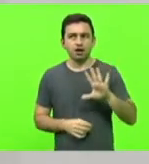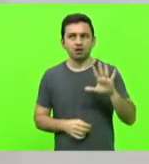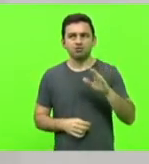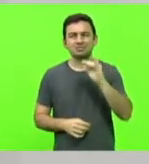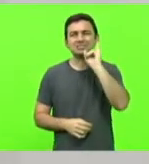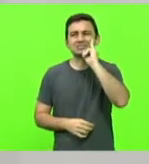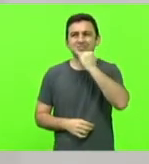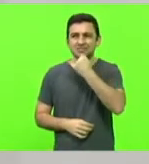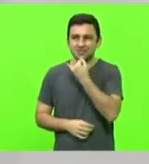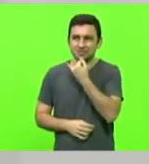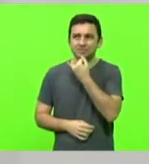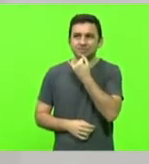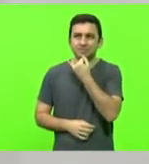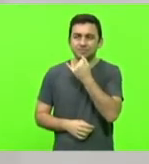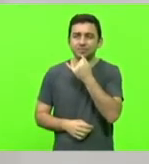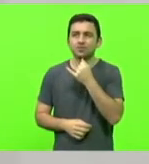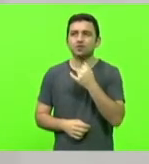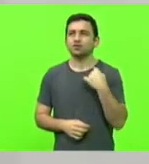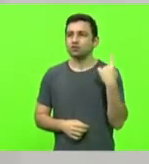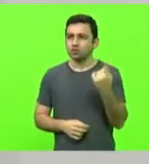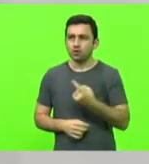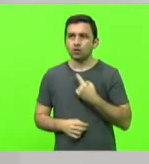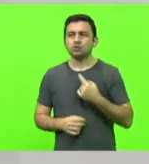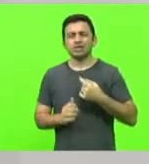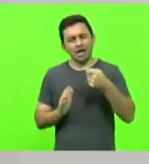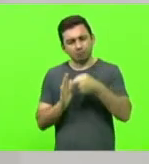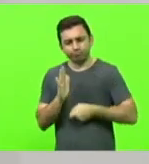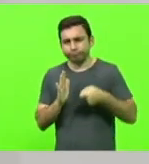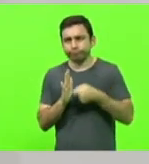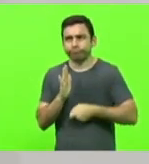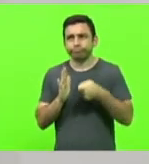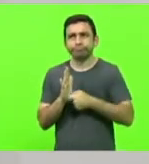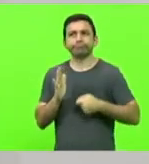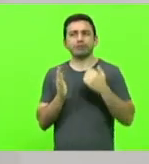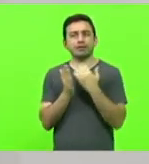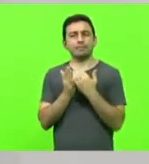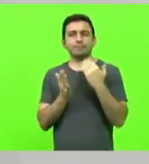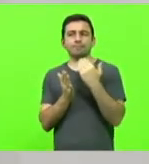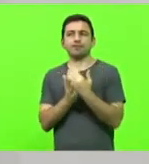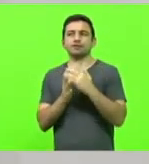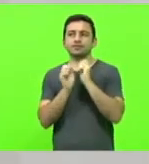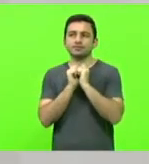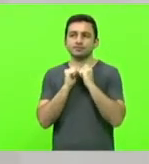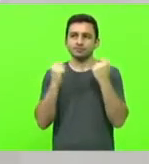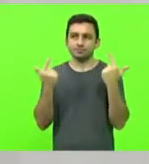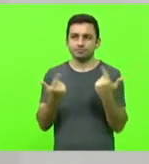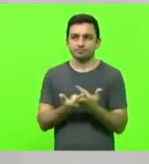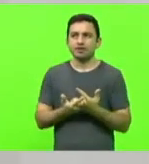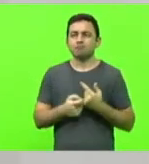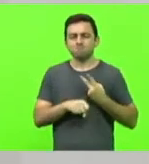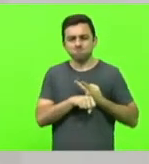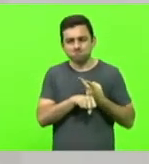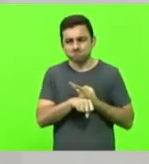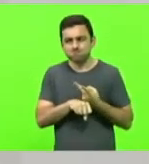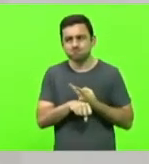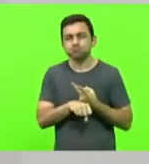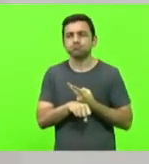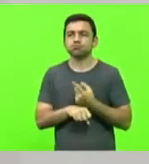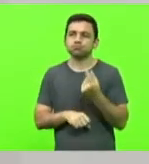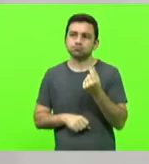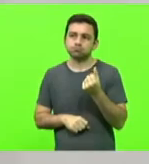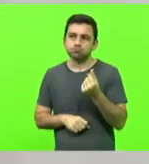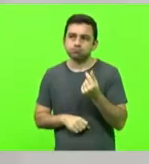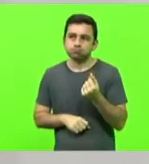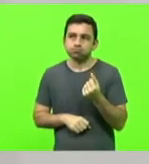entristece e faz com que a gente fique mais aguerrido aqui no parlamento catarinense, buscando recursos para que a